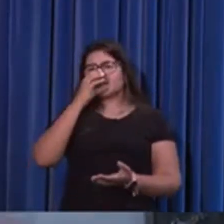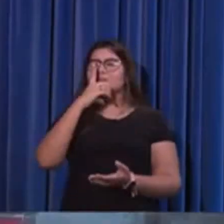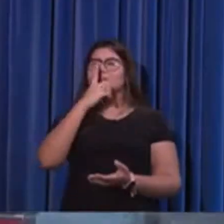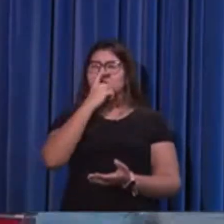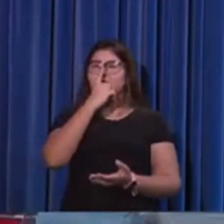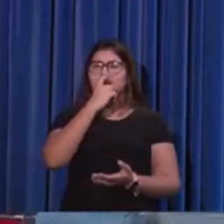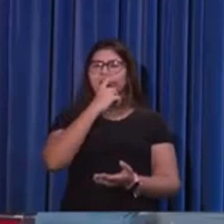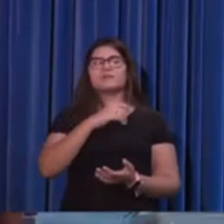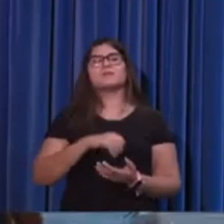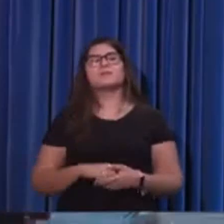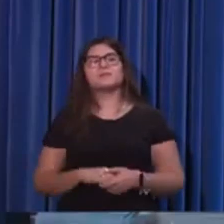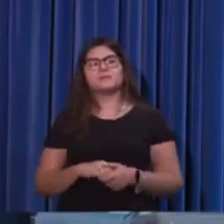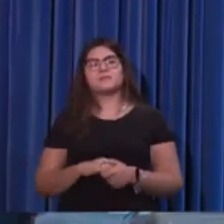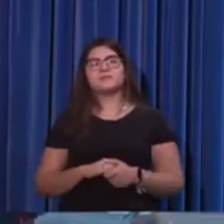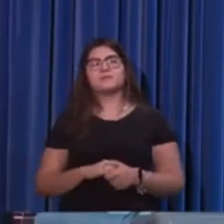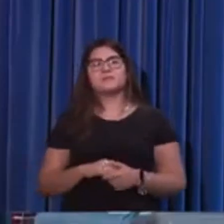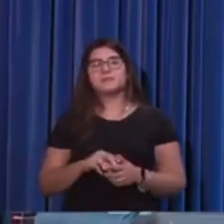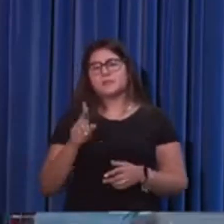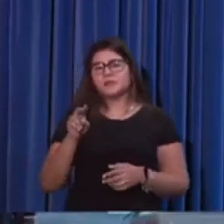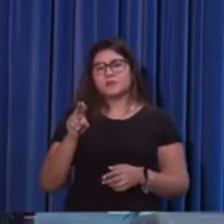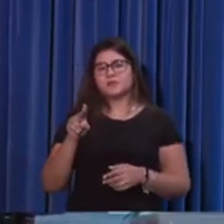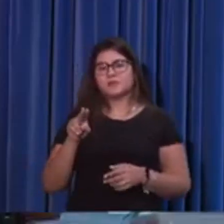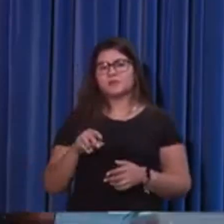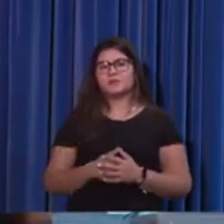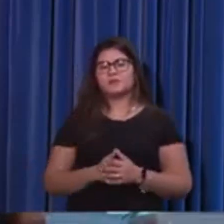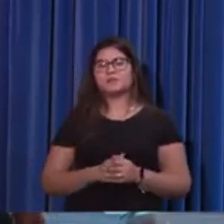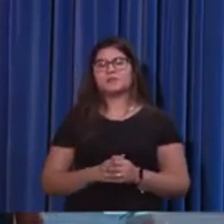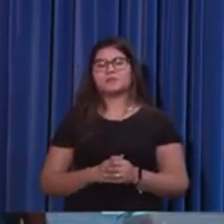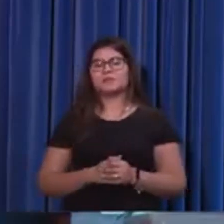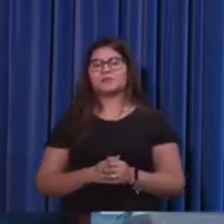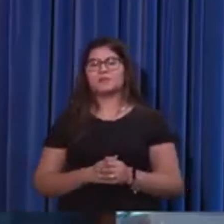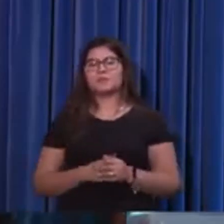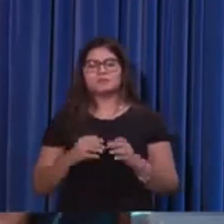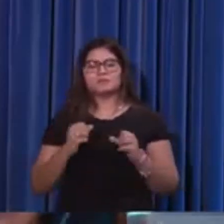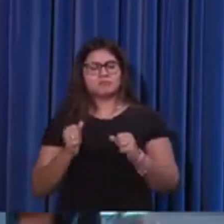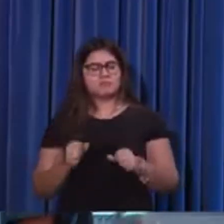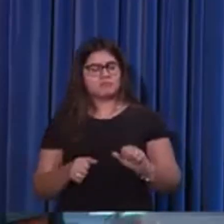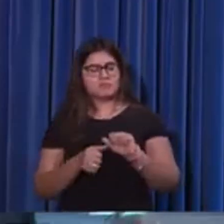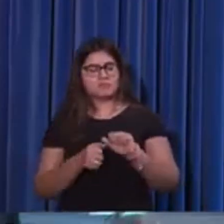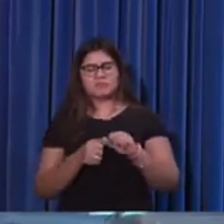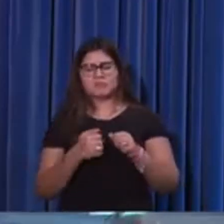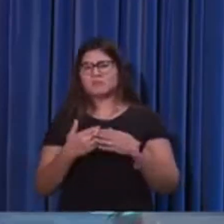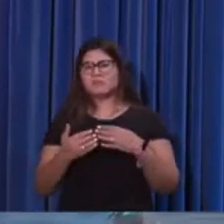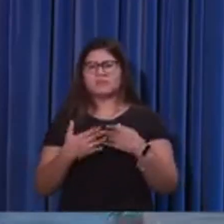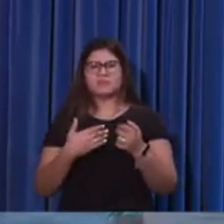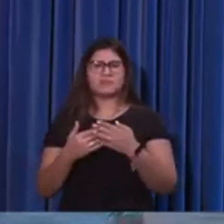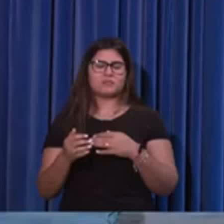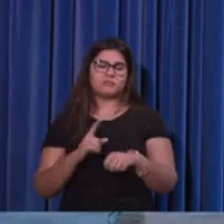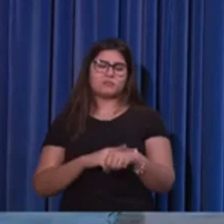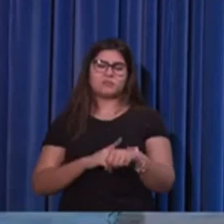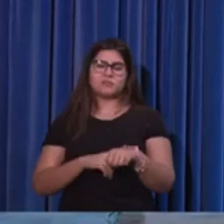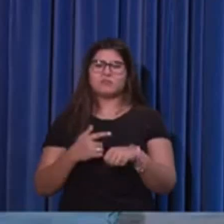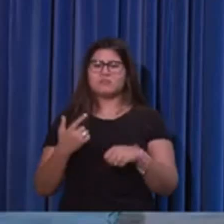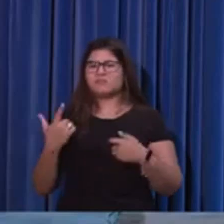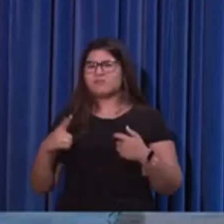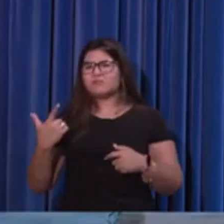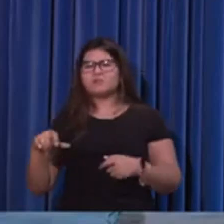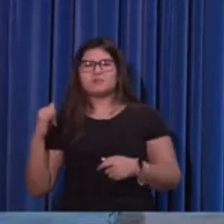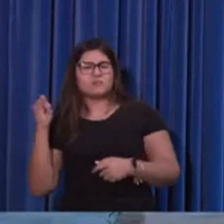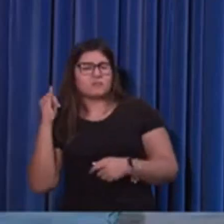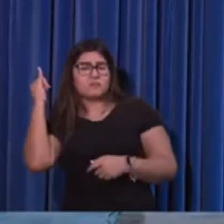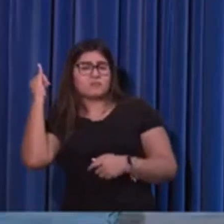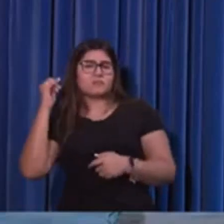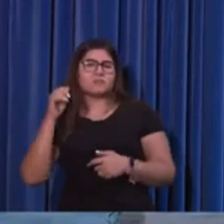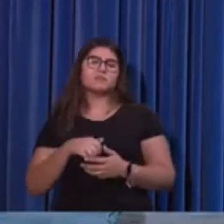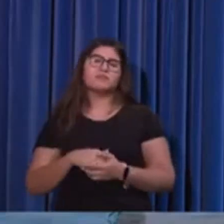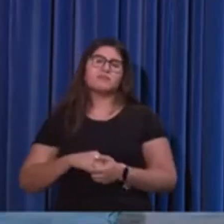de que você pode fazer isso aquela hora ou depois, ou não tem tanta importância determinada